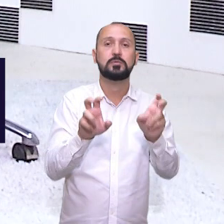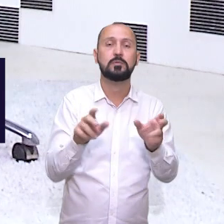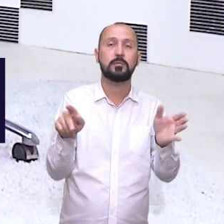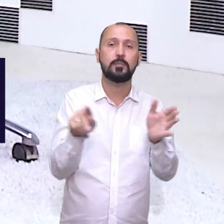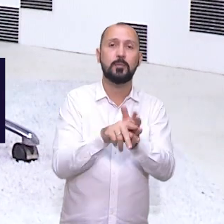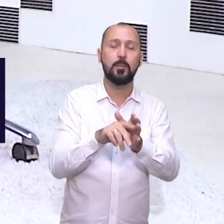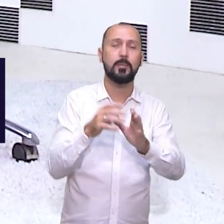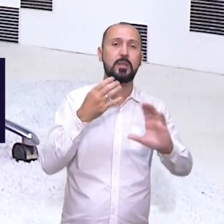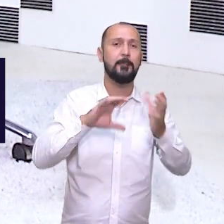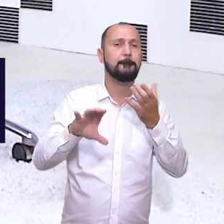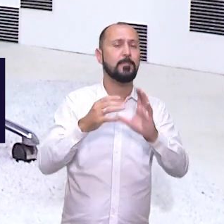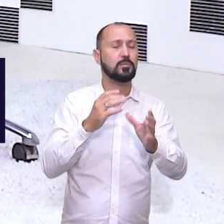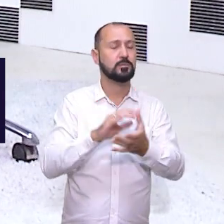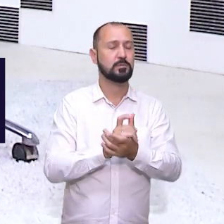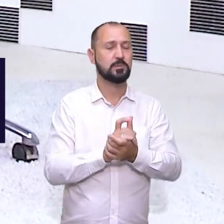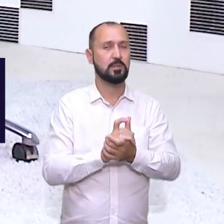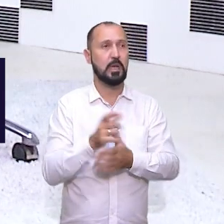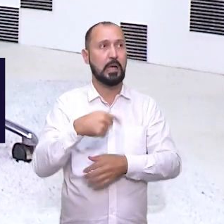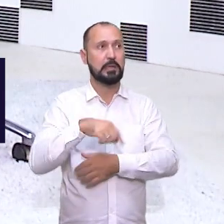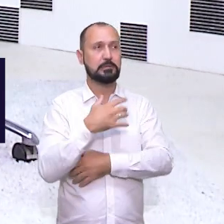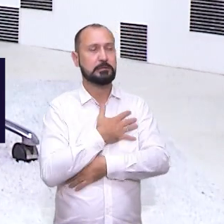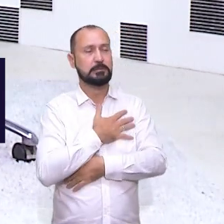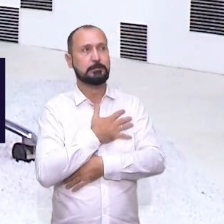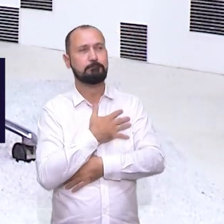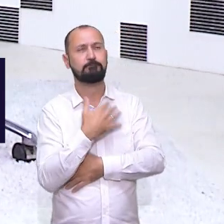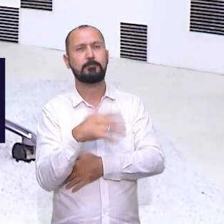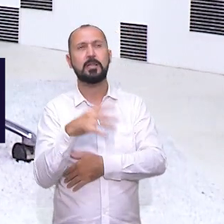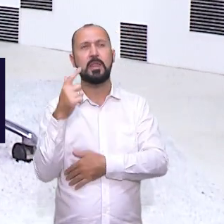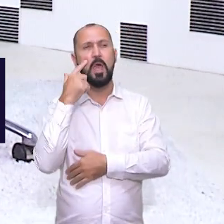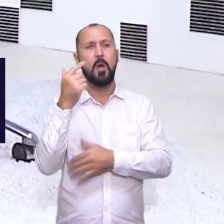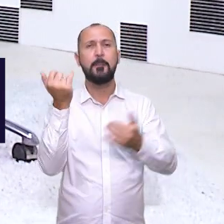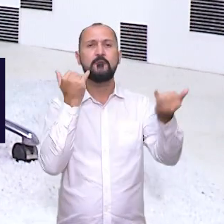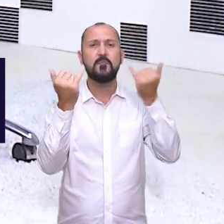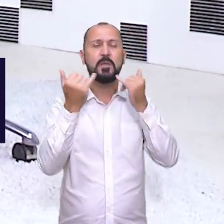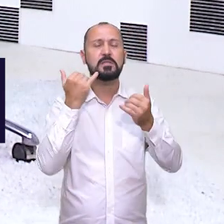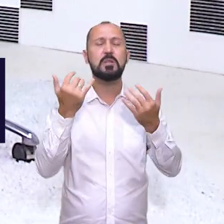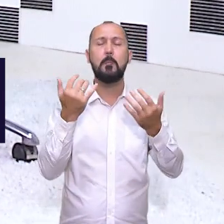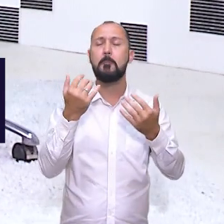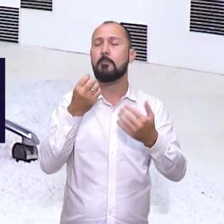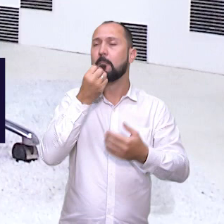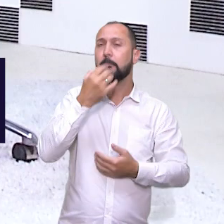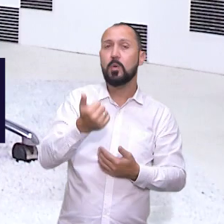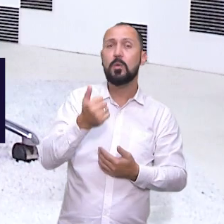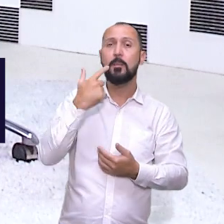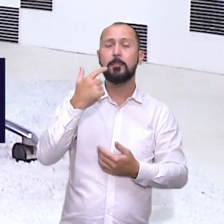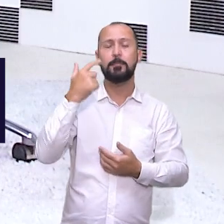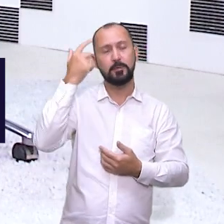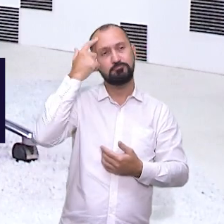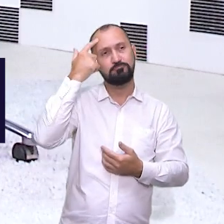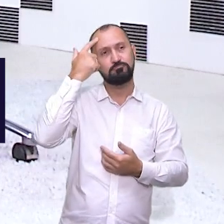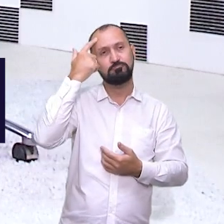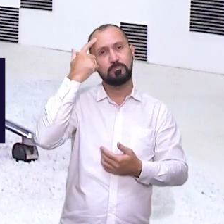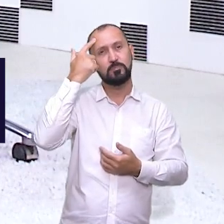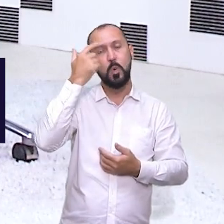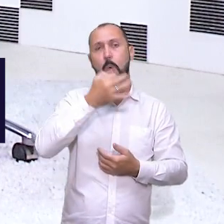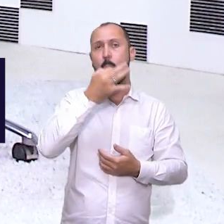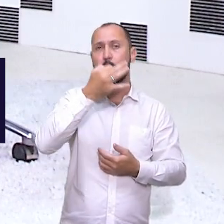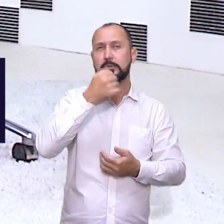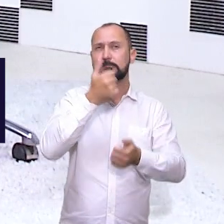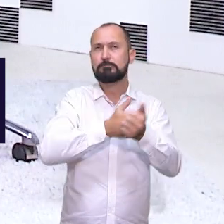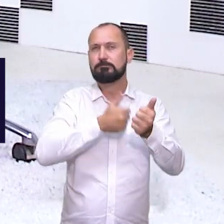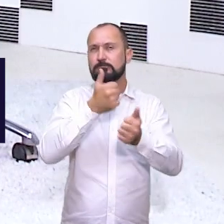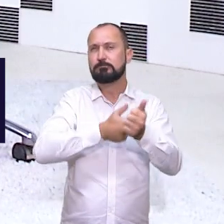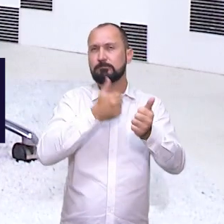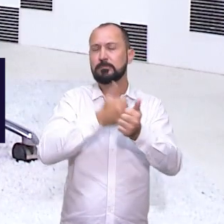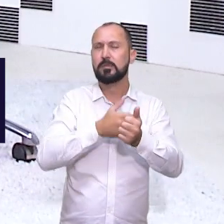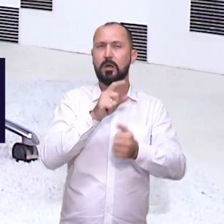questão dos gastos para um determinado setor, principalmente na música, as pessoas possam ter uma informação a mais para